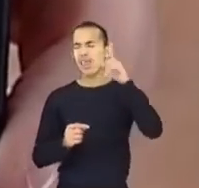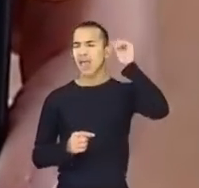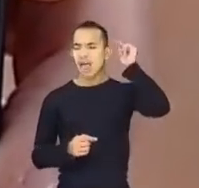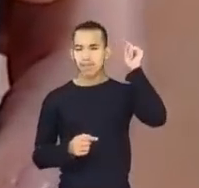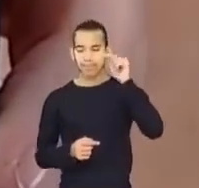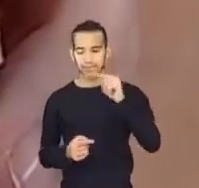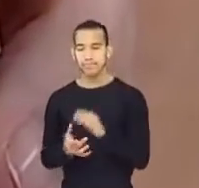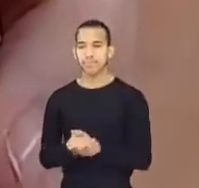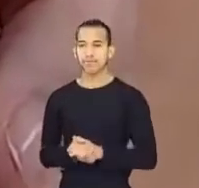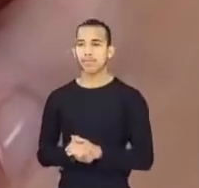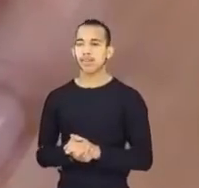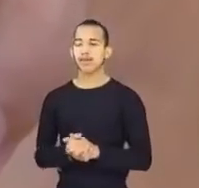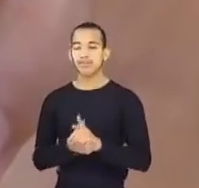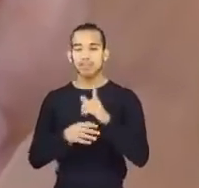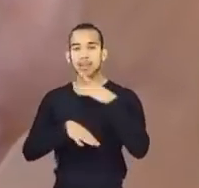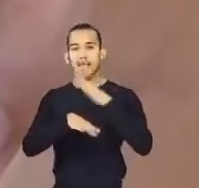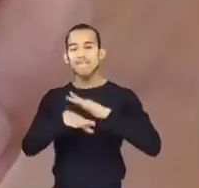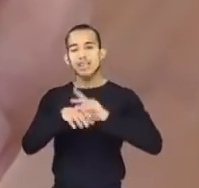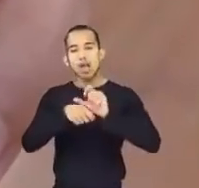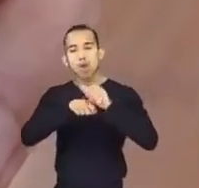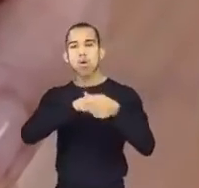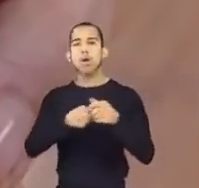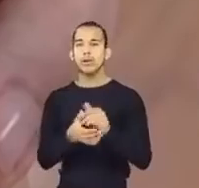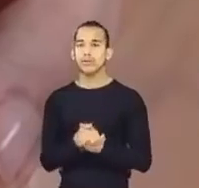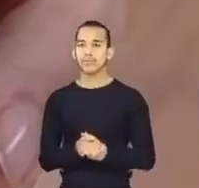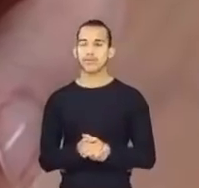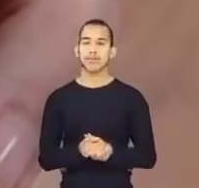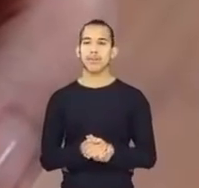né, o odre feito de couro,